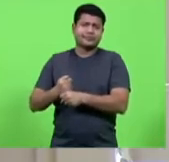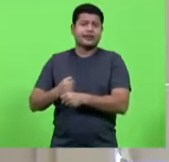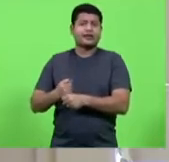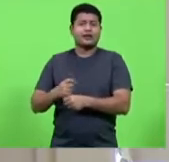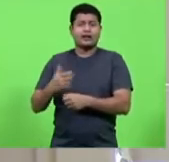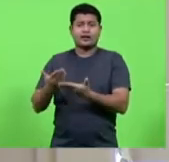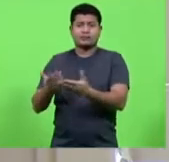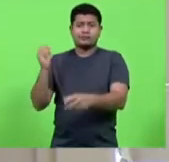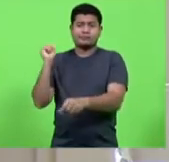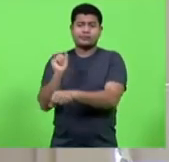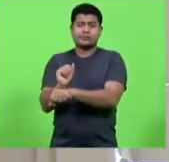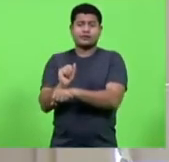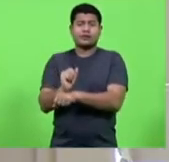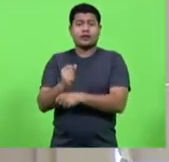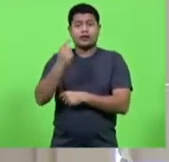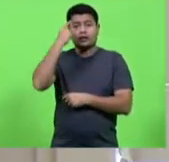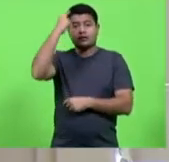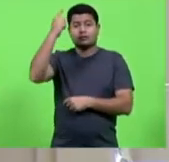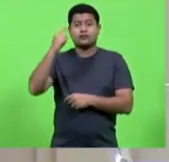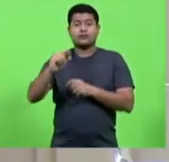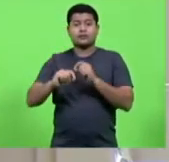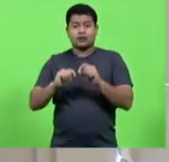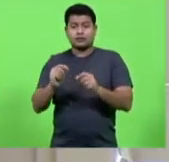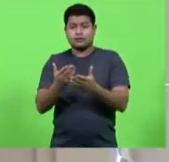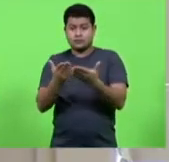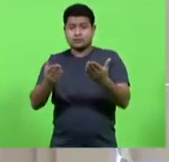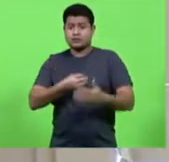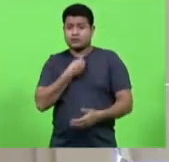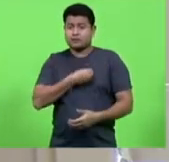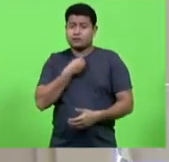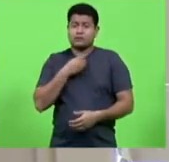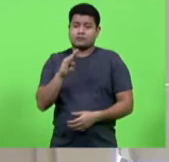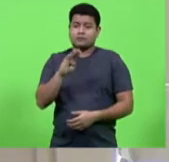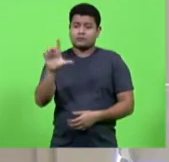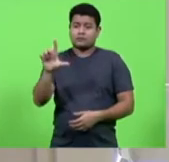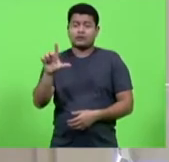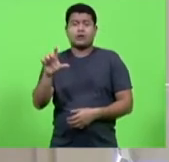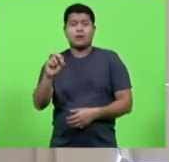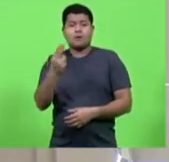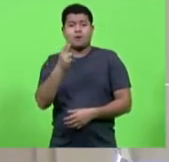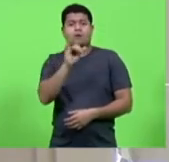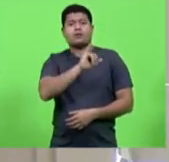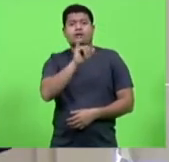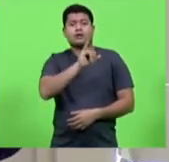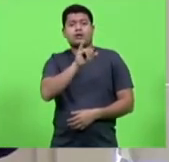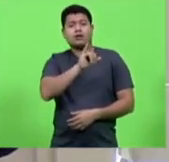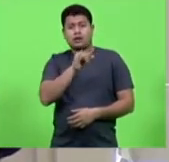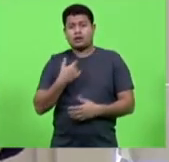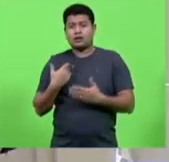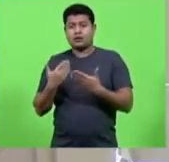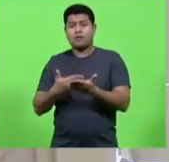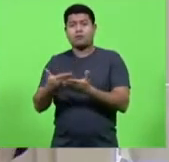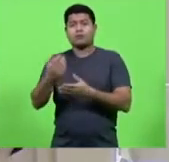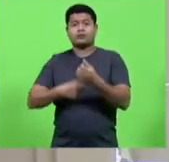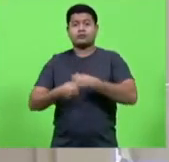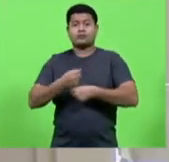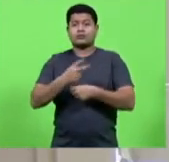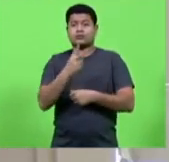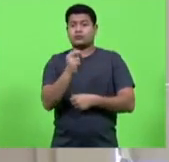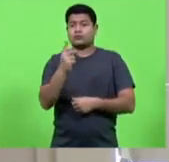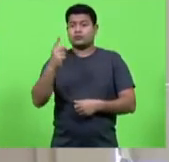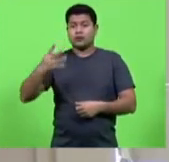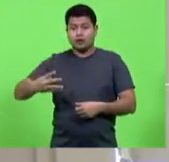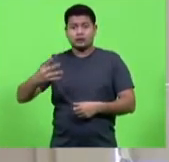obra, morador de Blumenau, morador do Vale do Itajaí, que começou em 2014 e que era para ter sido concluída